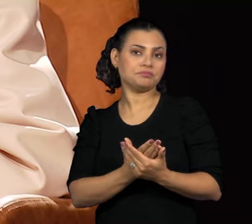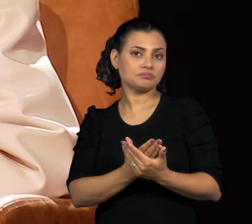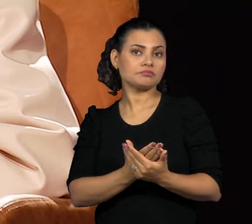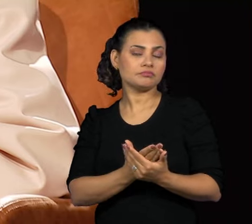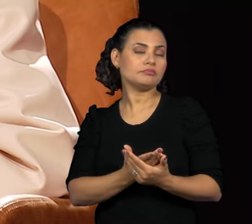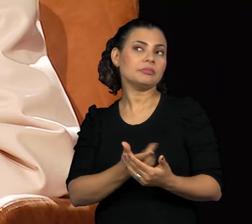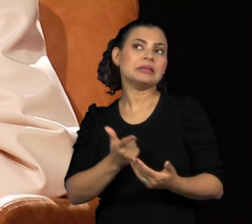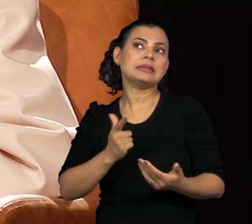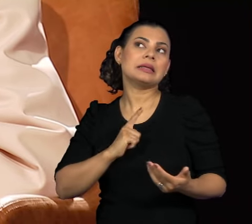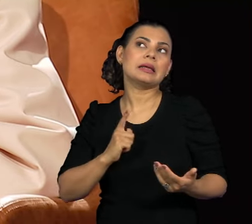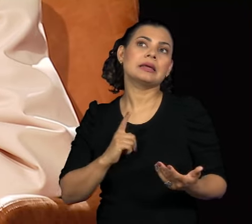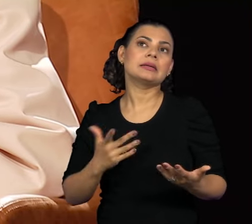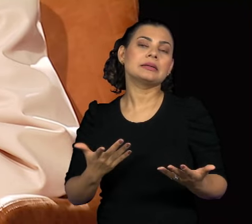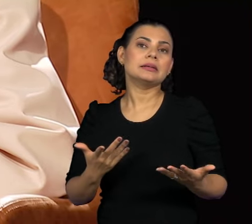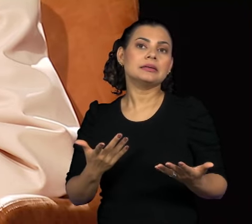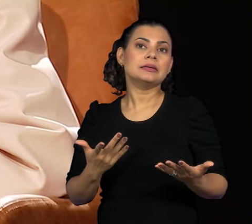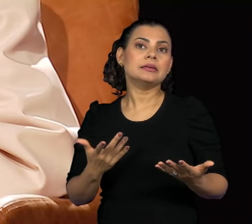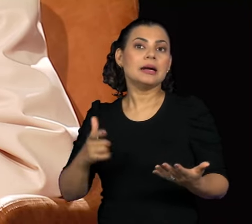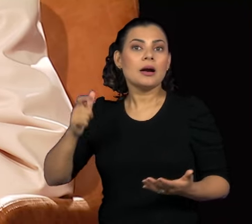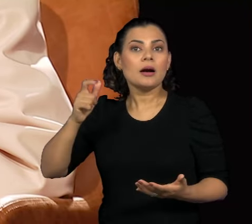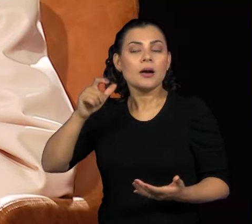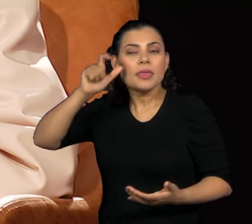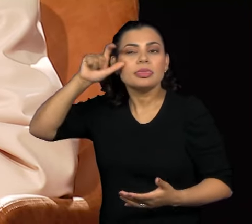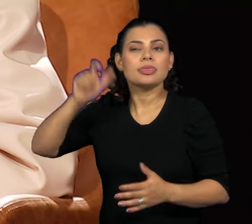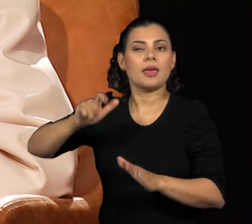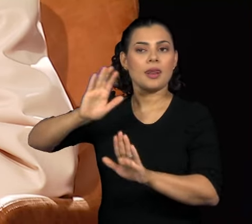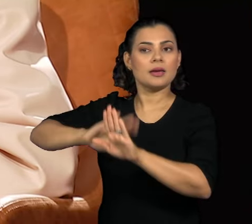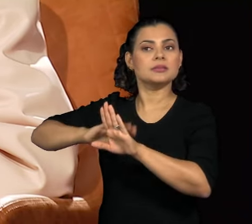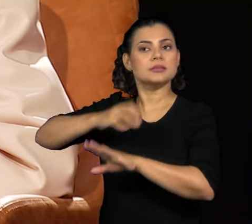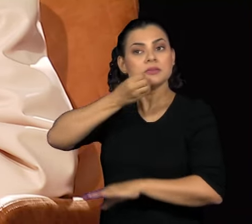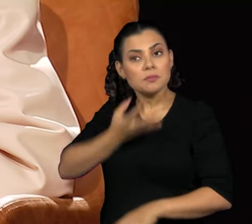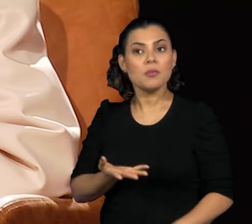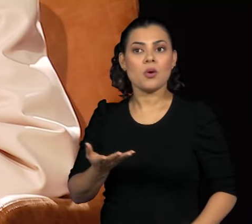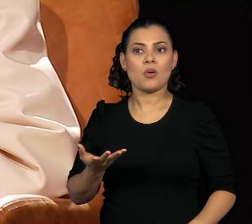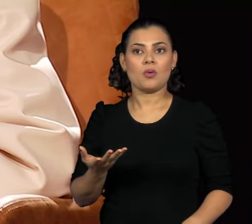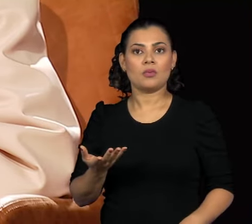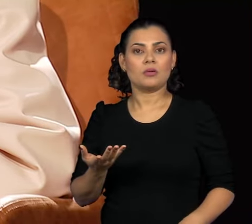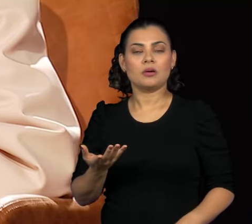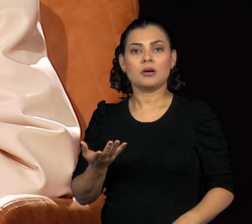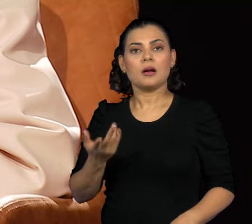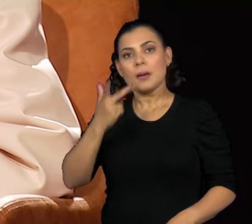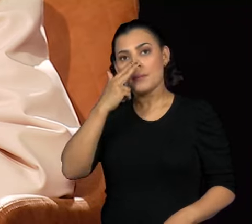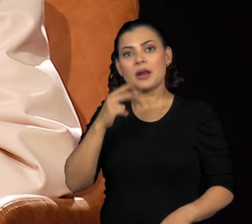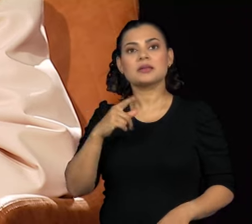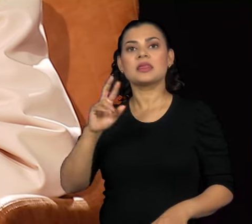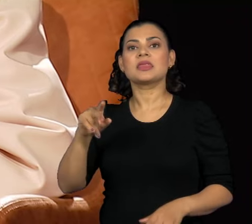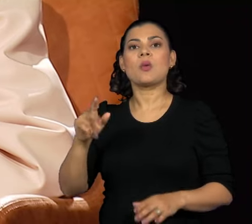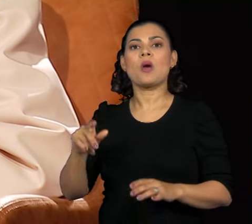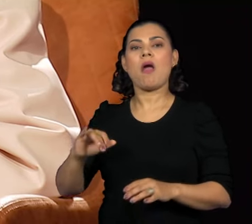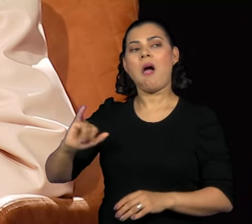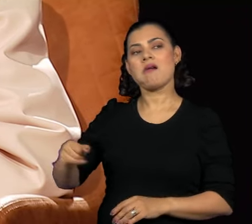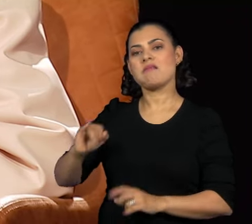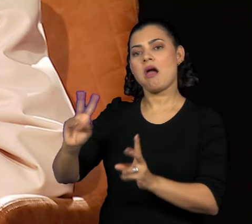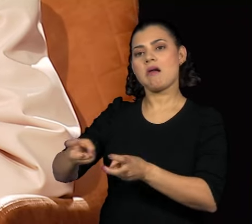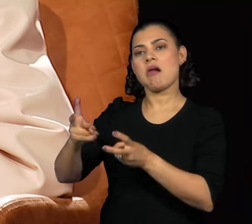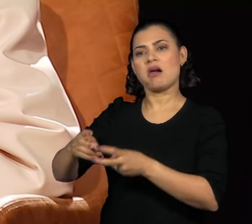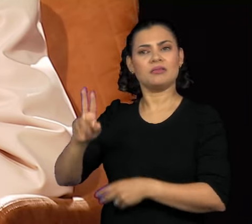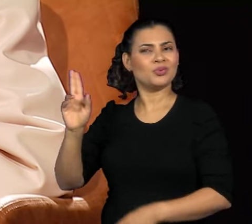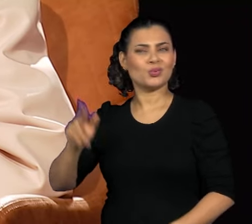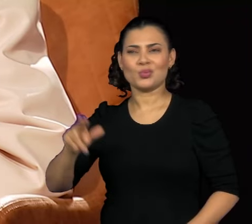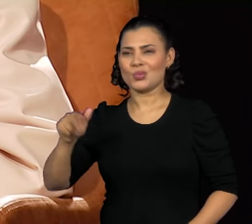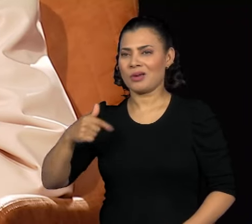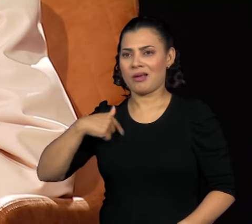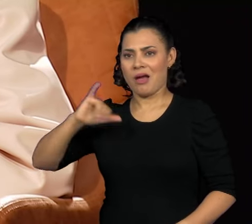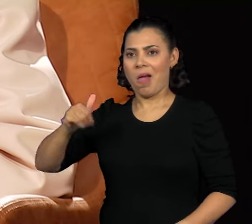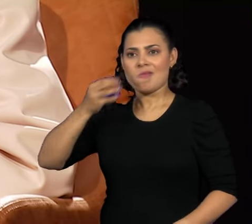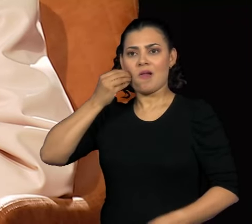tem uma boa intenção e você não faz as coisas por oportunismo, eu nunca fui